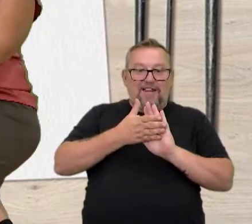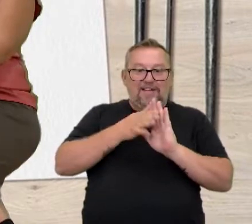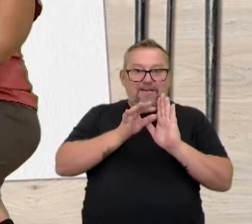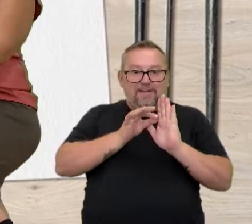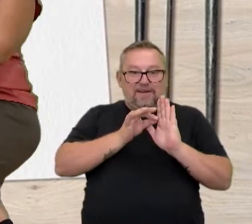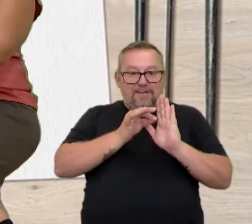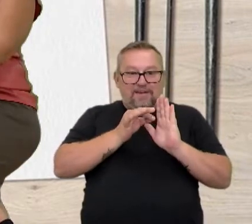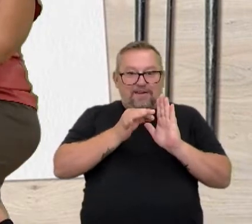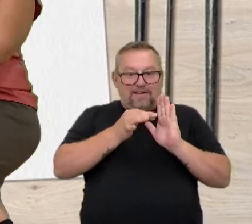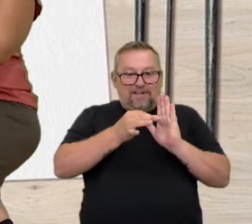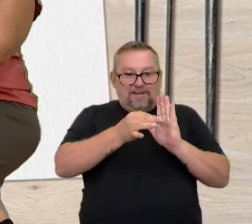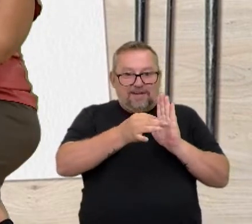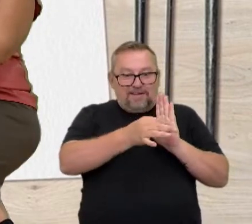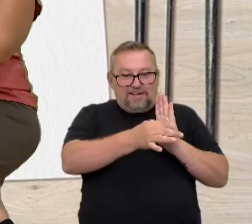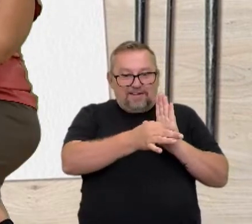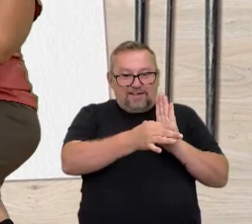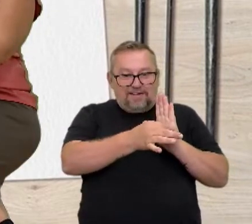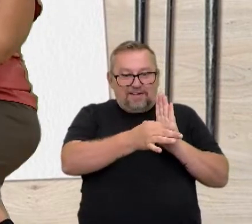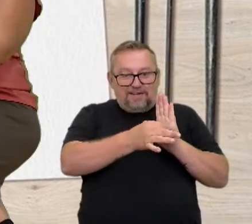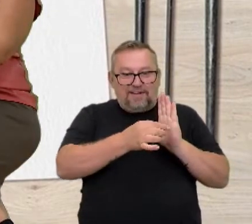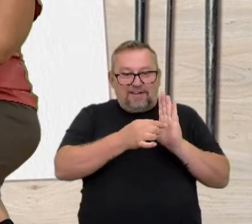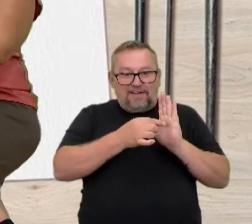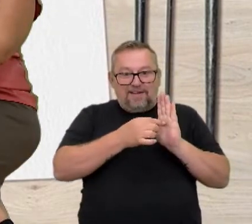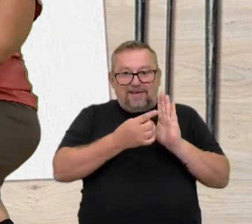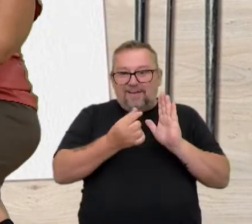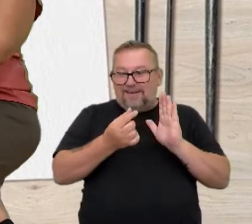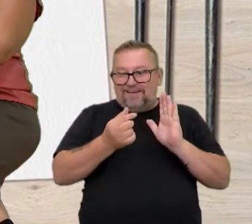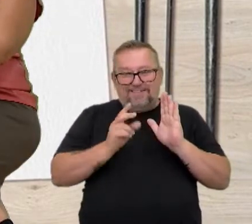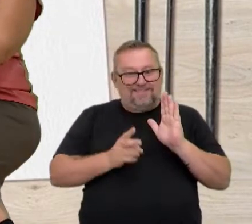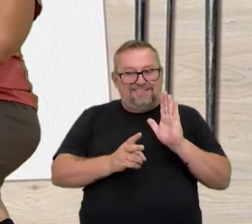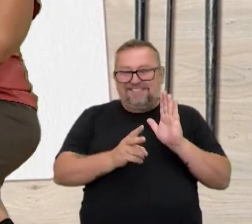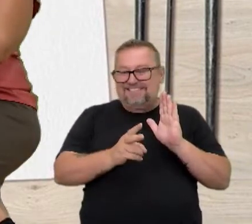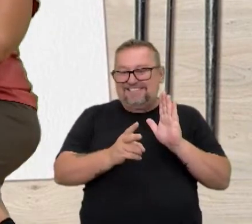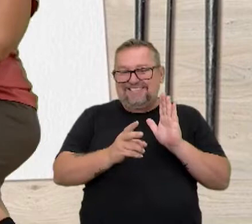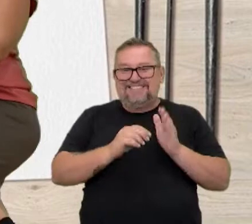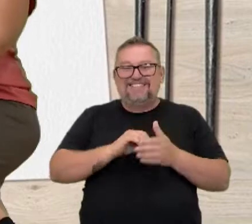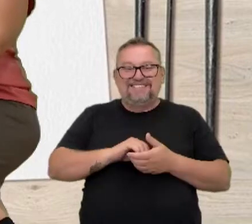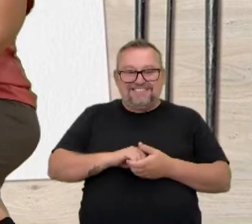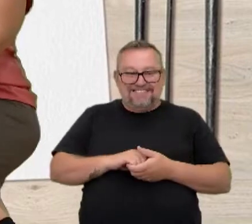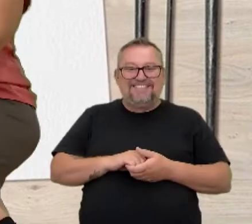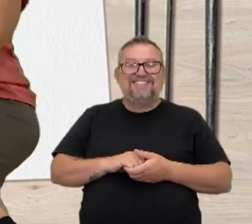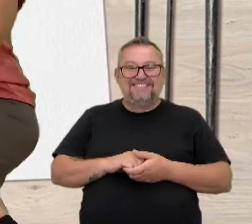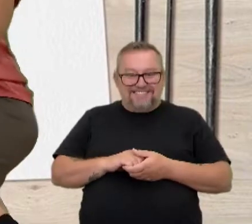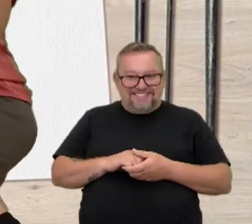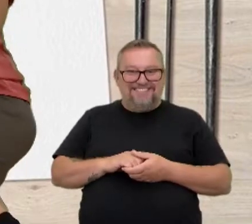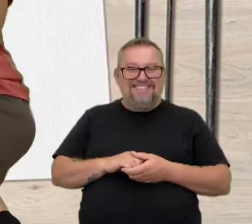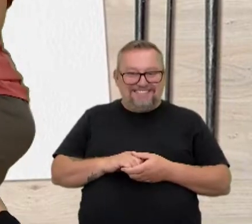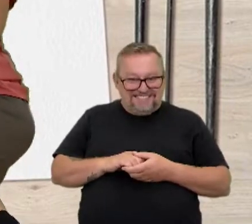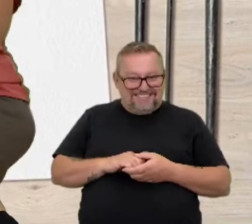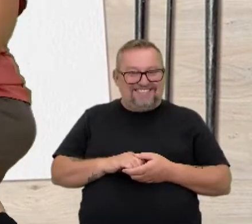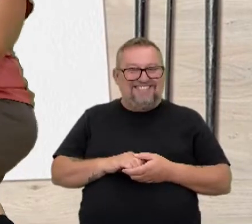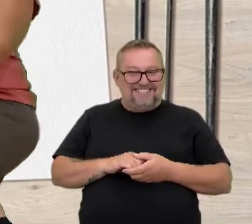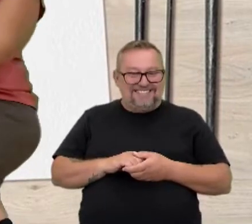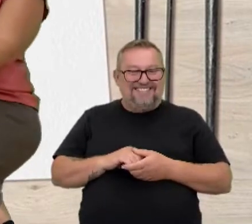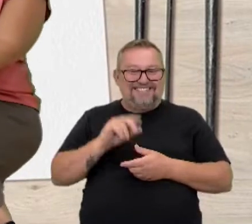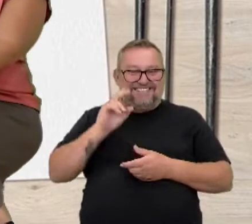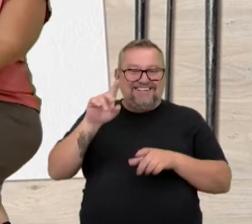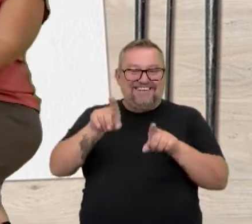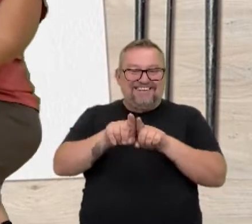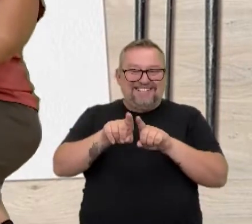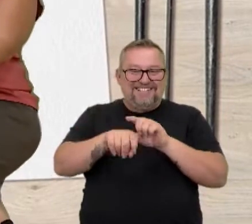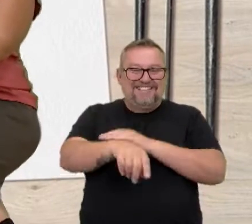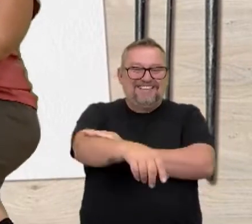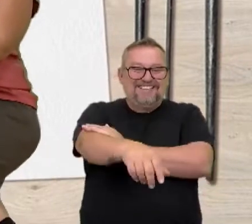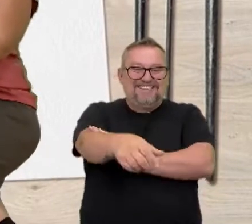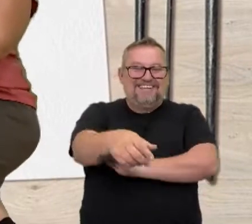tirou a etiqueta de cima. Embaixo era o mesmo valor. Olha! Olha só! Não acreditem sempre nessas frases,